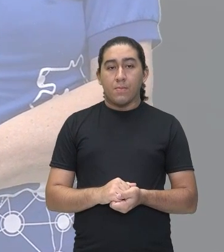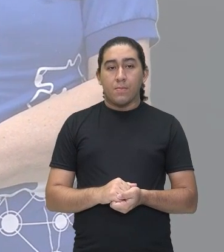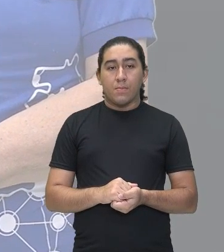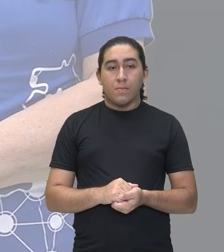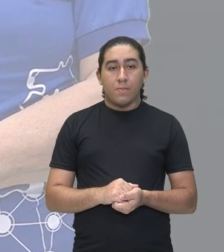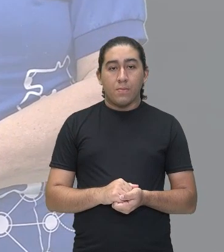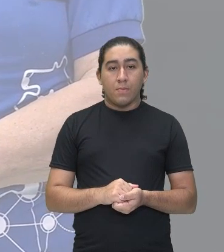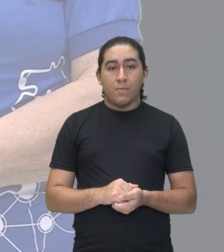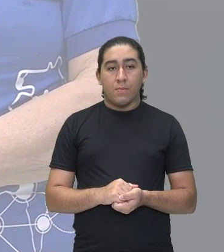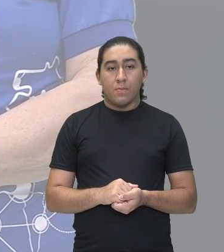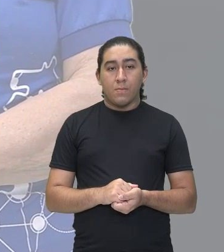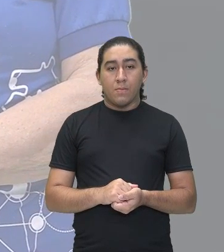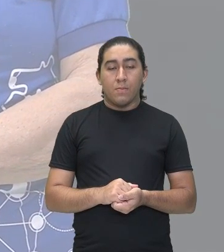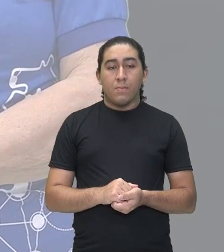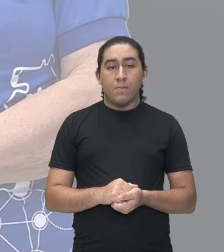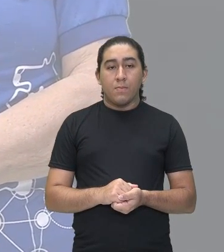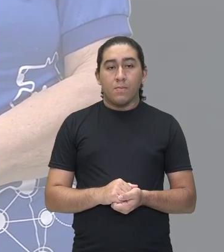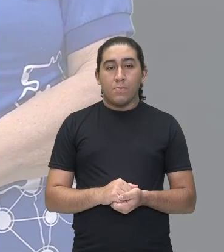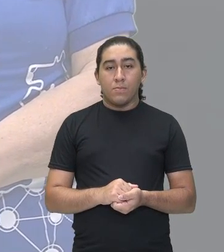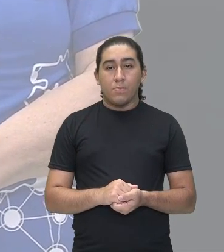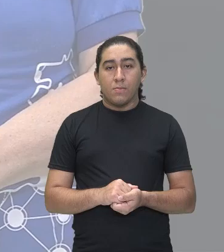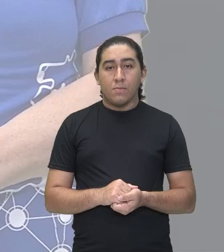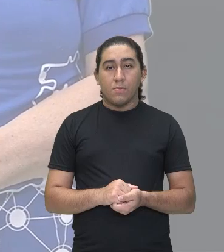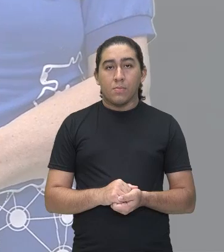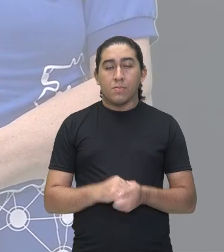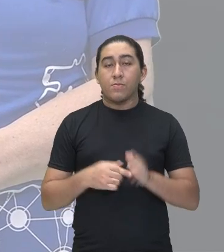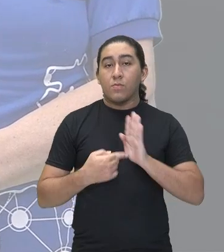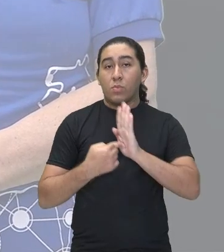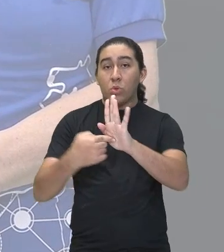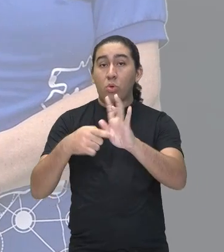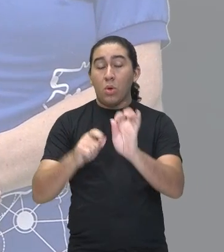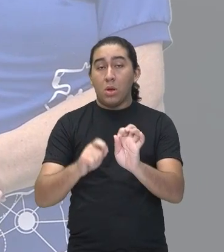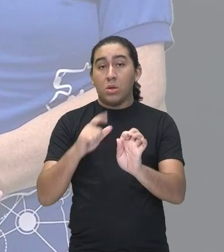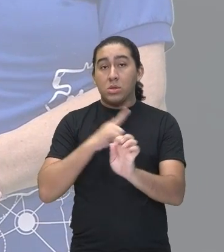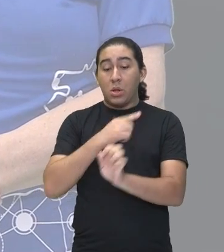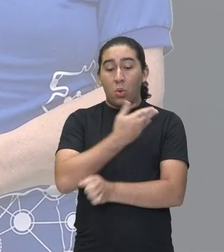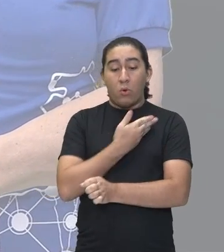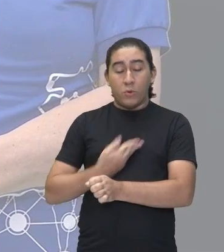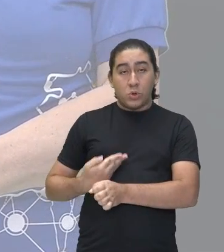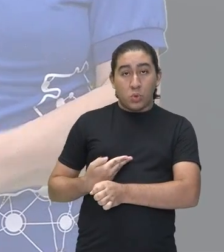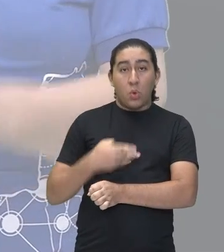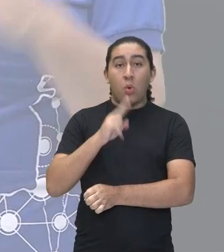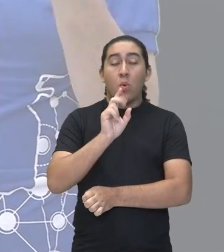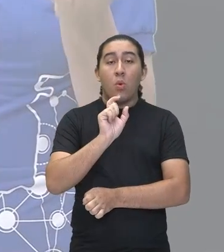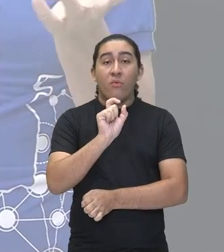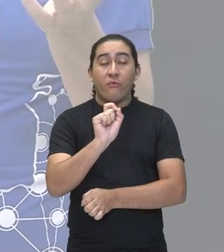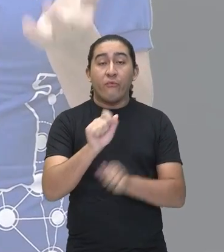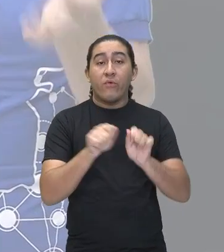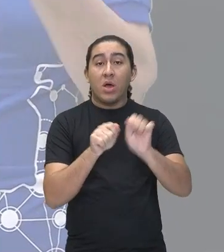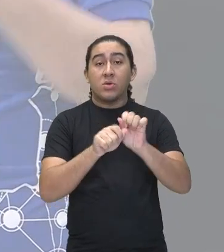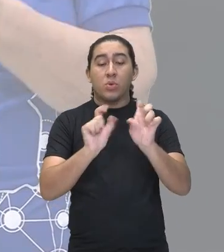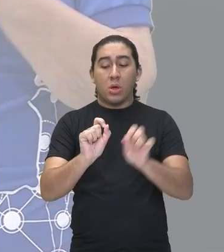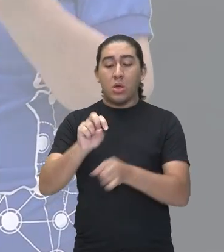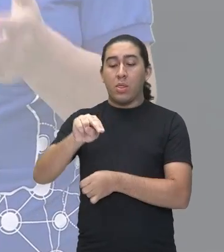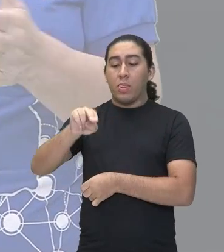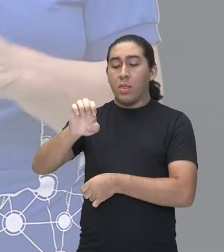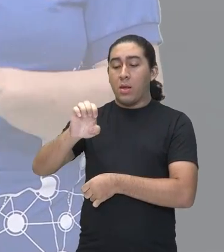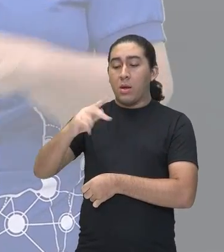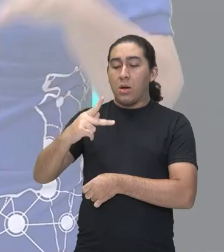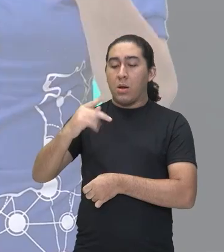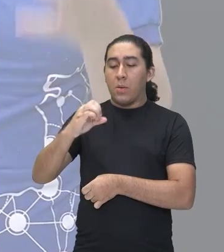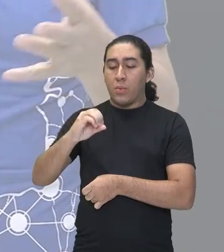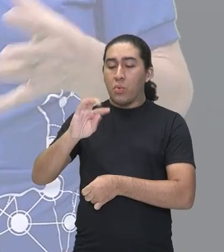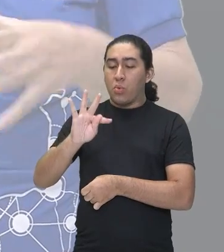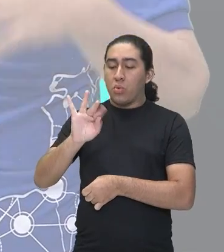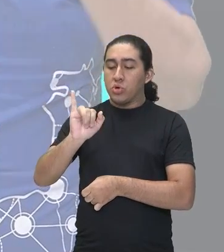subtítulo, a 12ª carta aponta para o nepotismo do governo. Ou seja, o que é nepotismo? Até hoje nós sabemos,